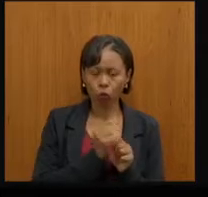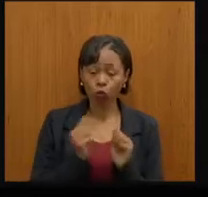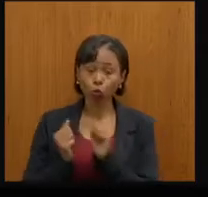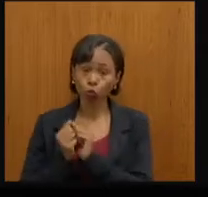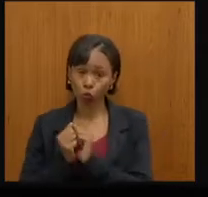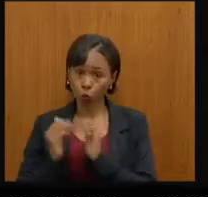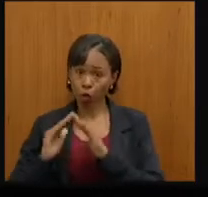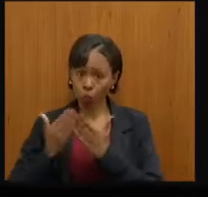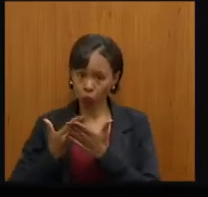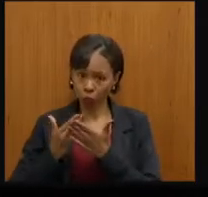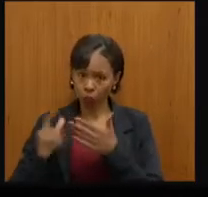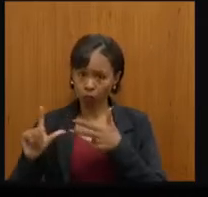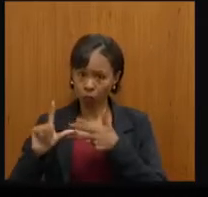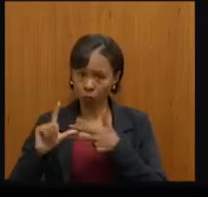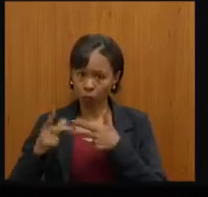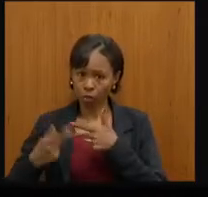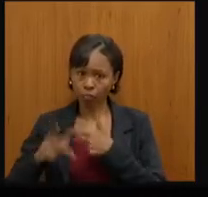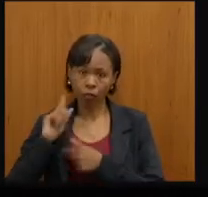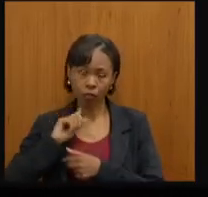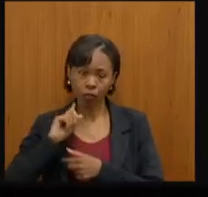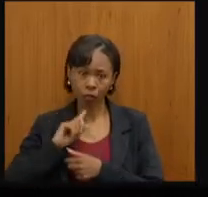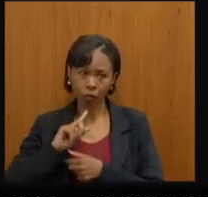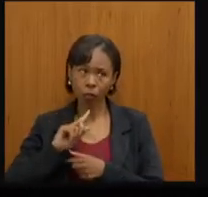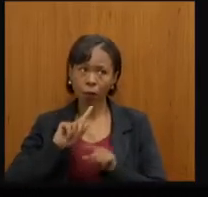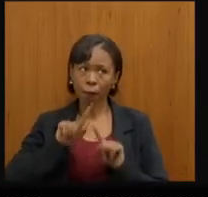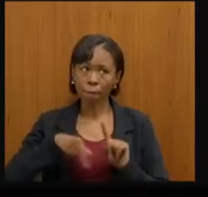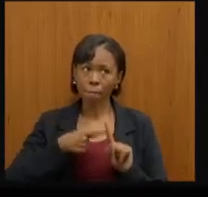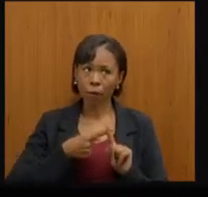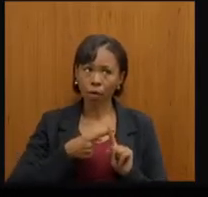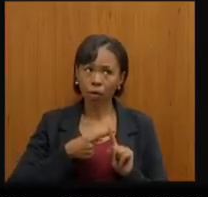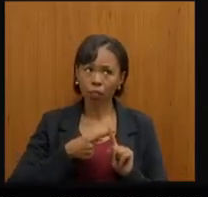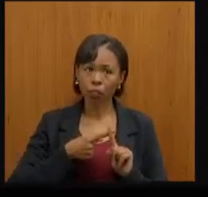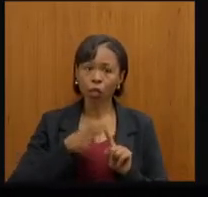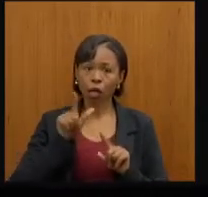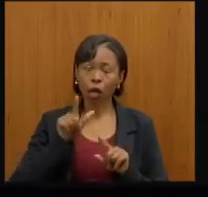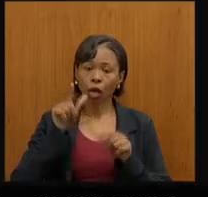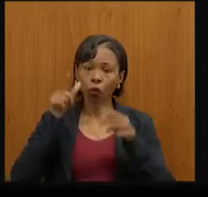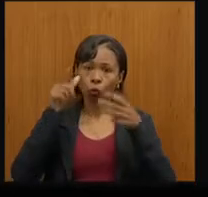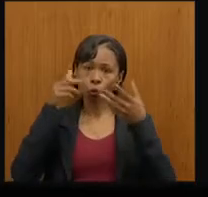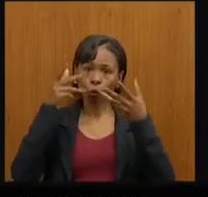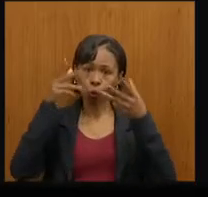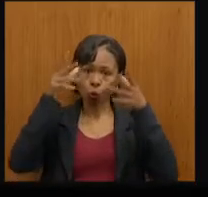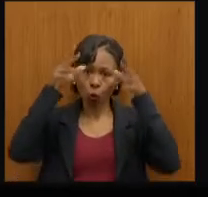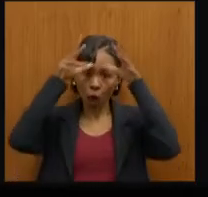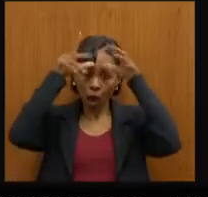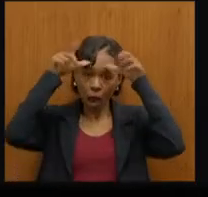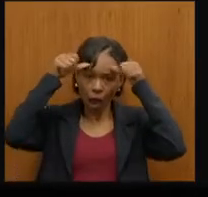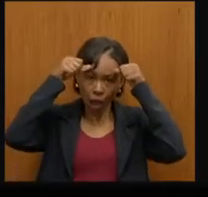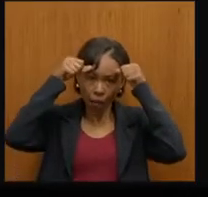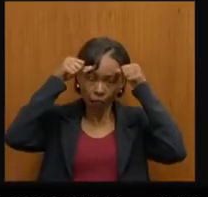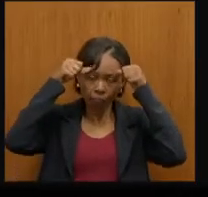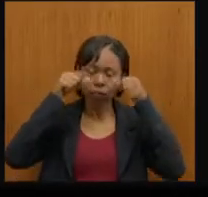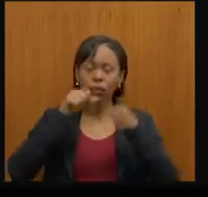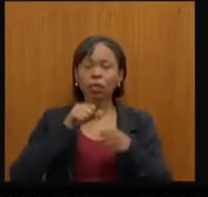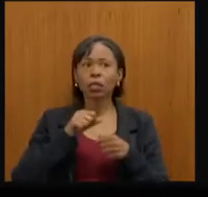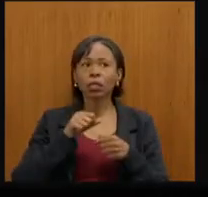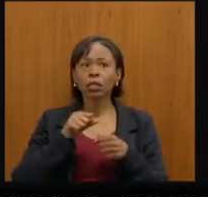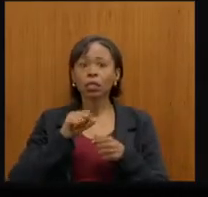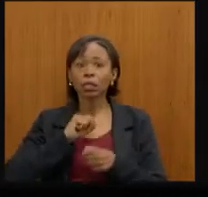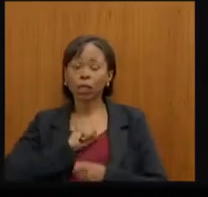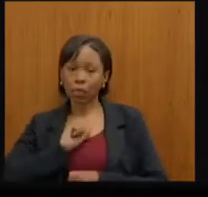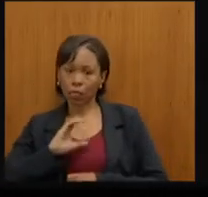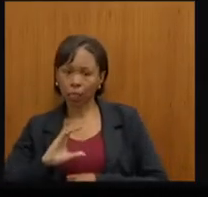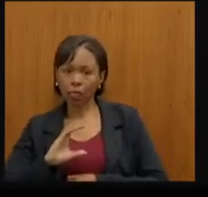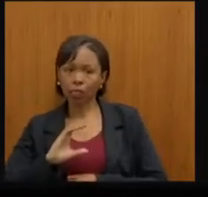de Minas mas a escola do Legislativo do Acre Santa Catarina e a câmera que Povo Alegre um jogo